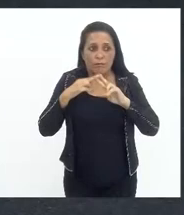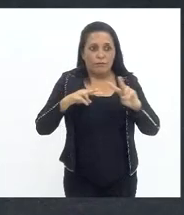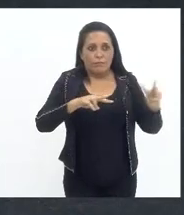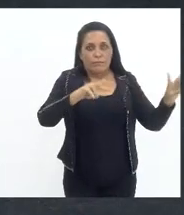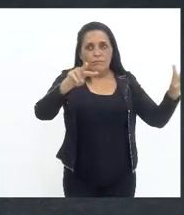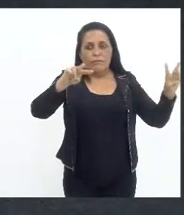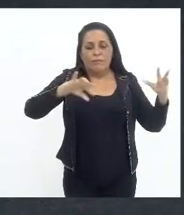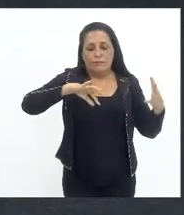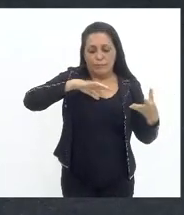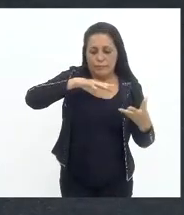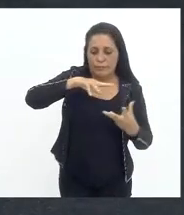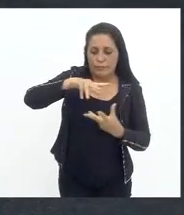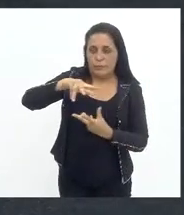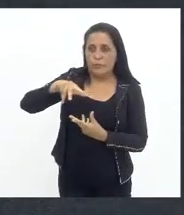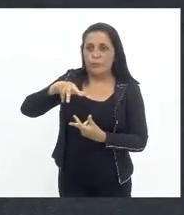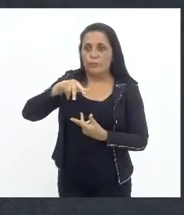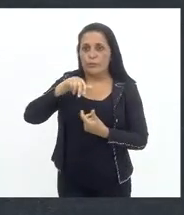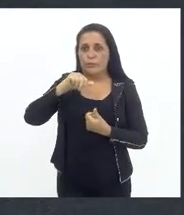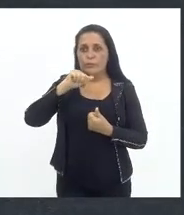mundo inteiro, né,